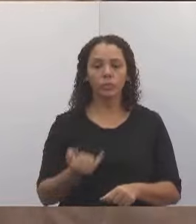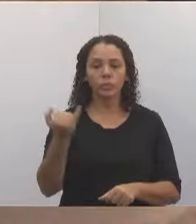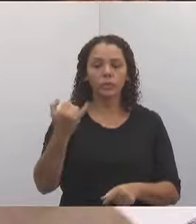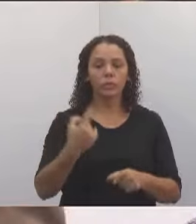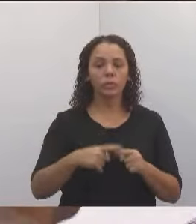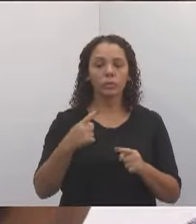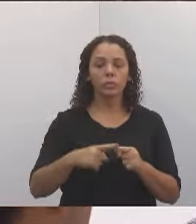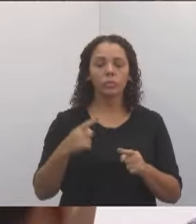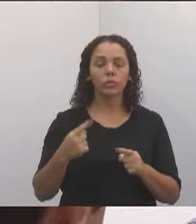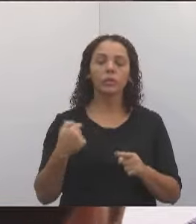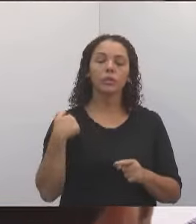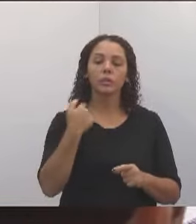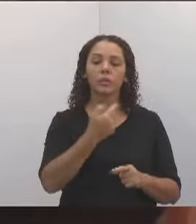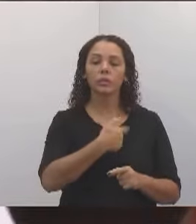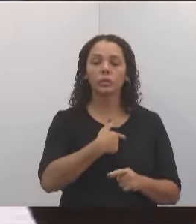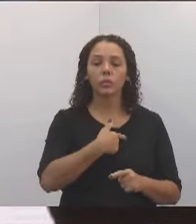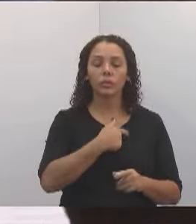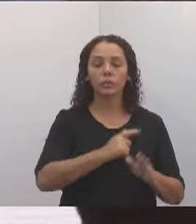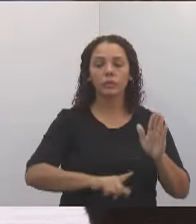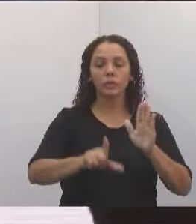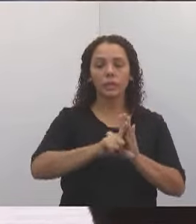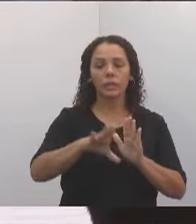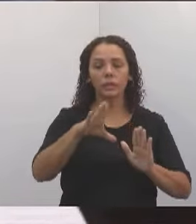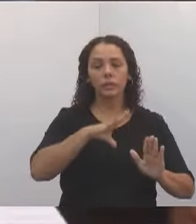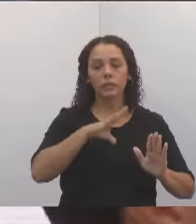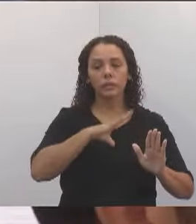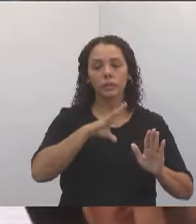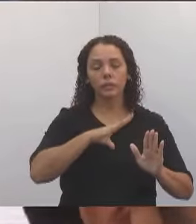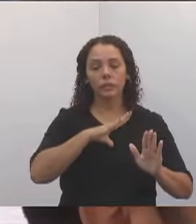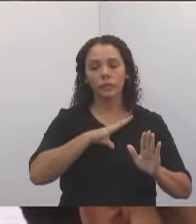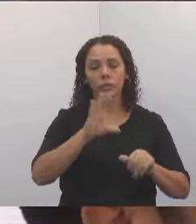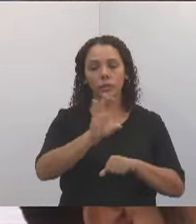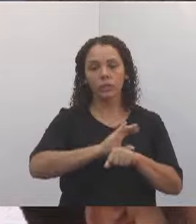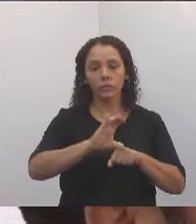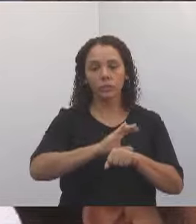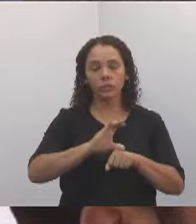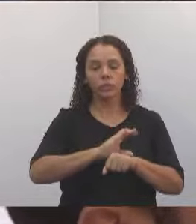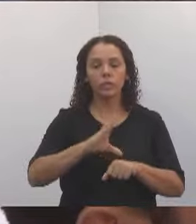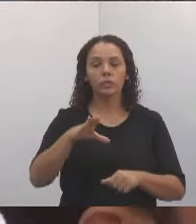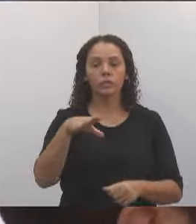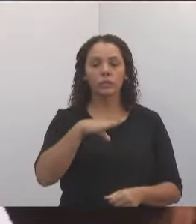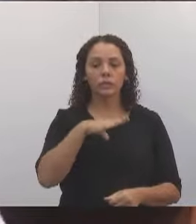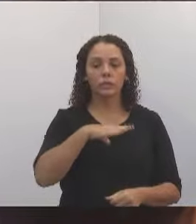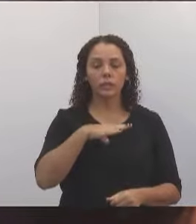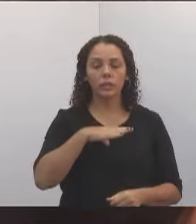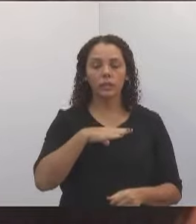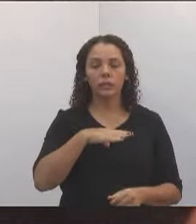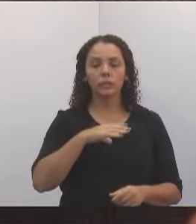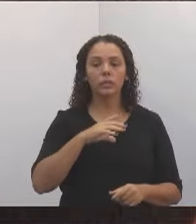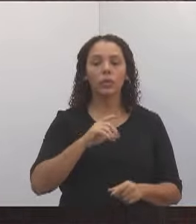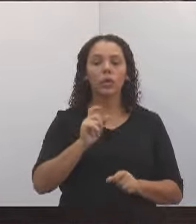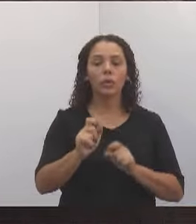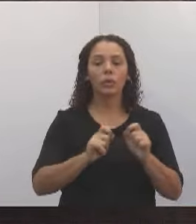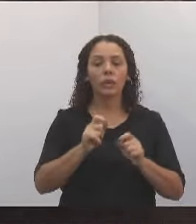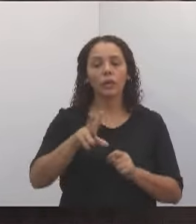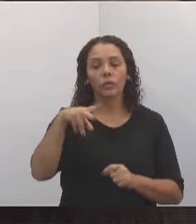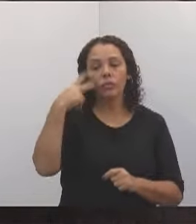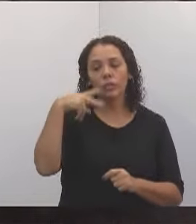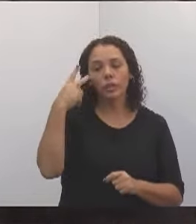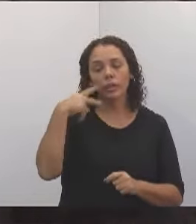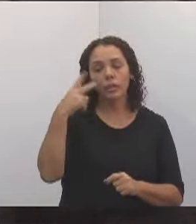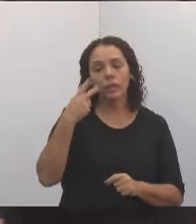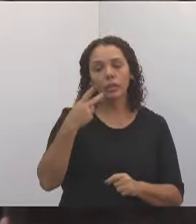estamos sacramentando na Lei Orgânica Municipal, que é a Constituição do município, que vereador que for